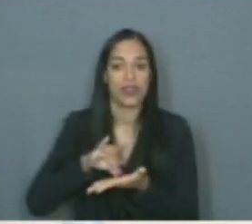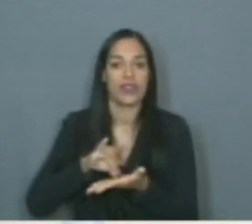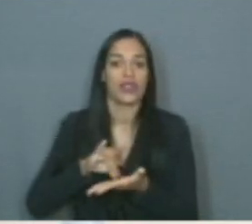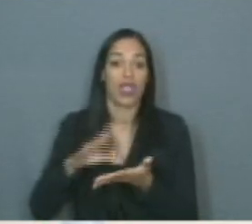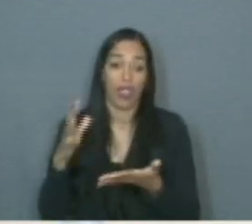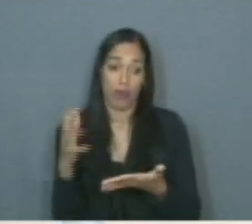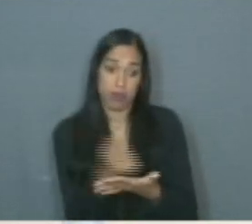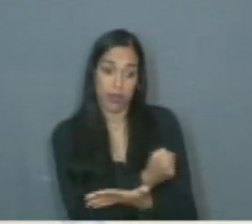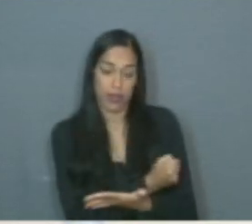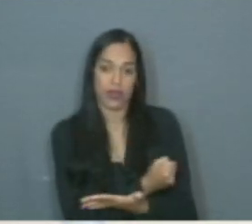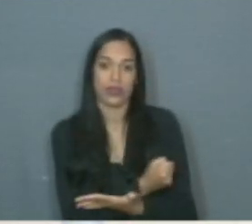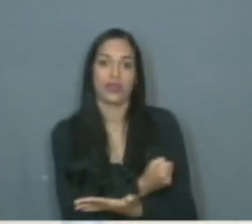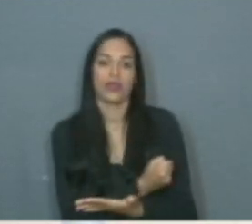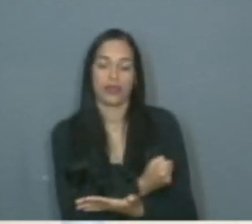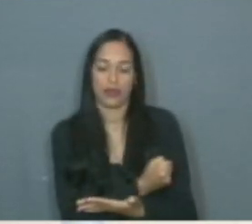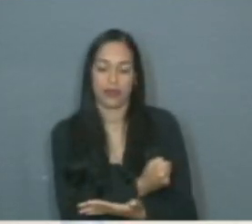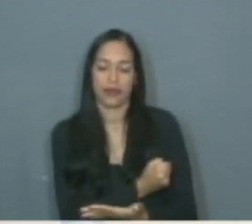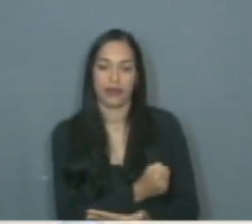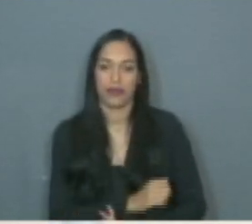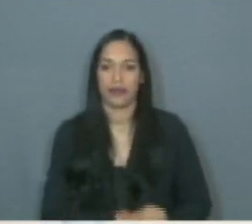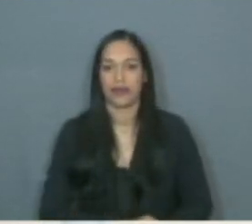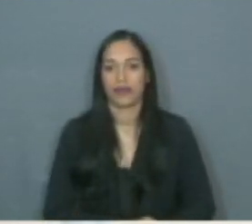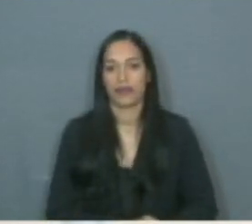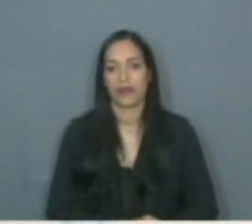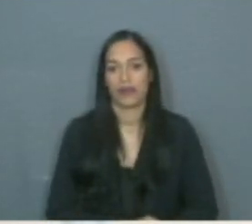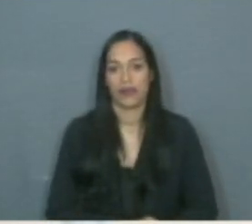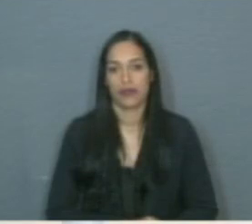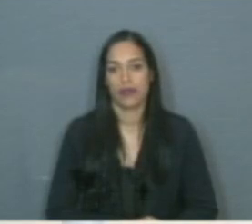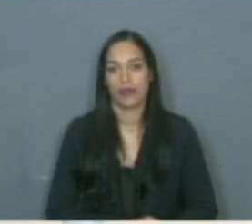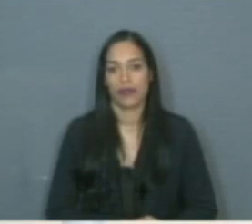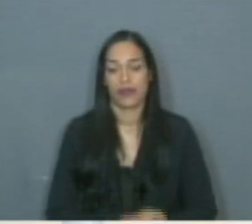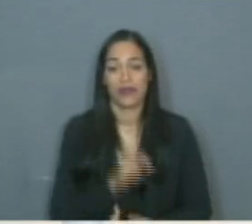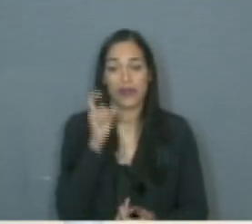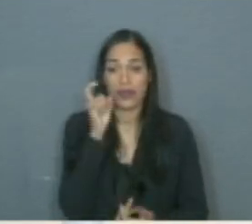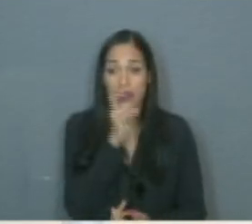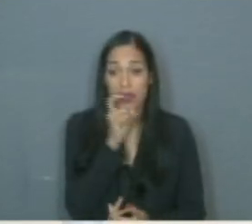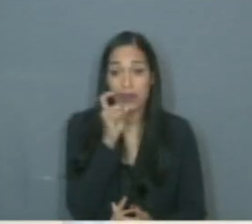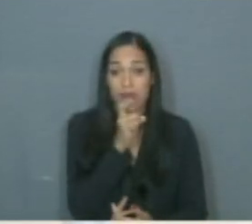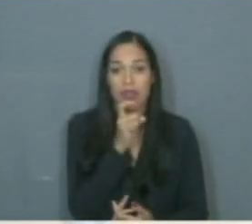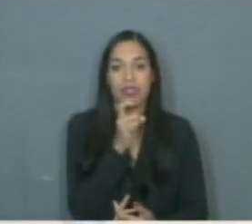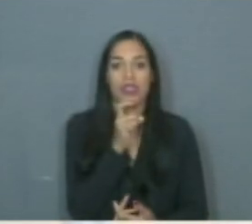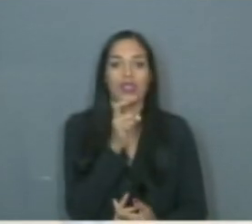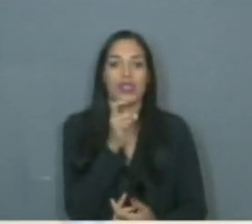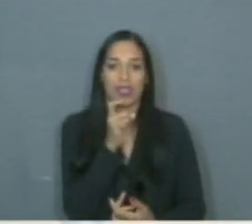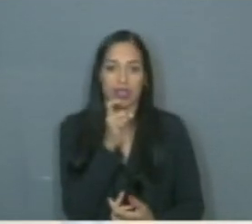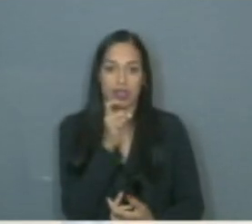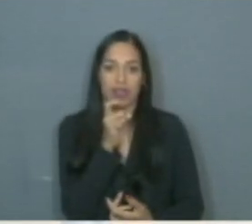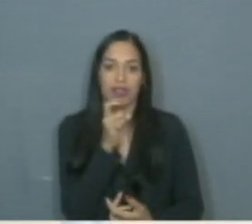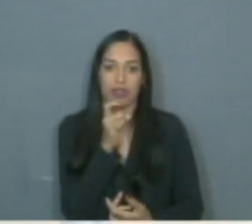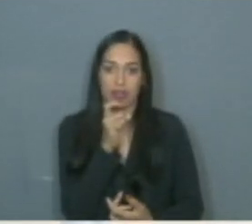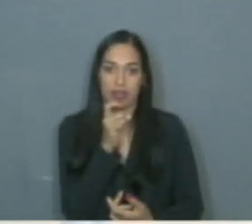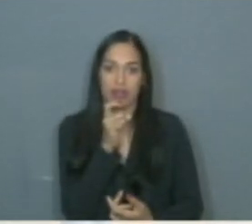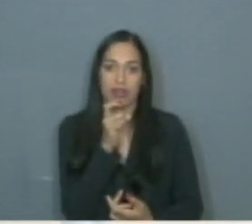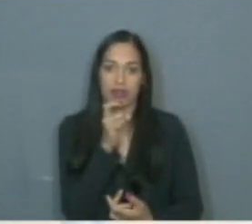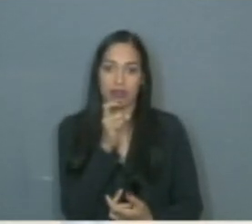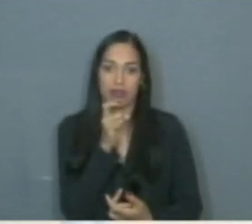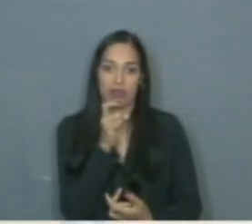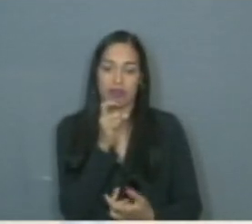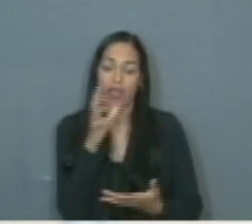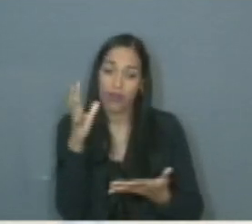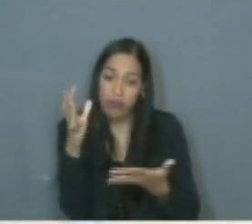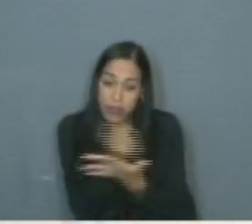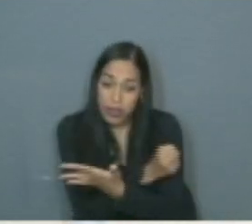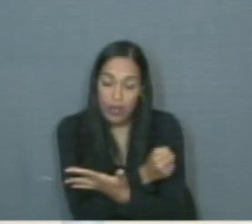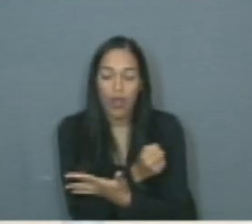golpistas estão atuando. Então, quem caminha ao lado das mentiras e das fake news, caminha ao lado do golpismo. E